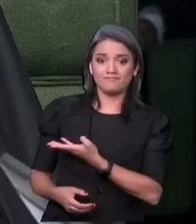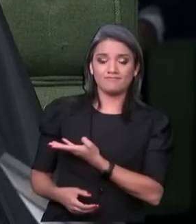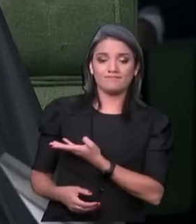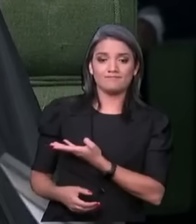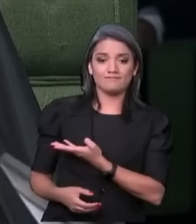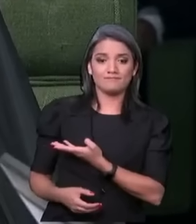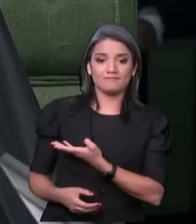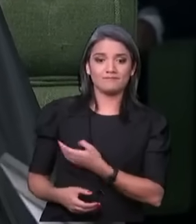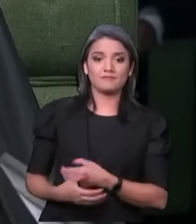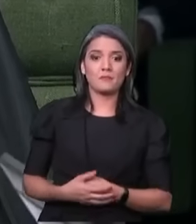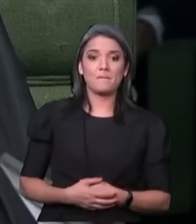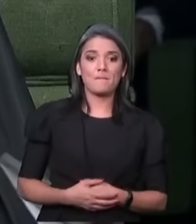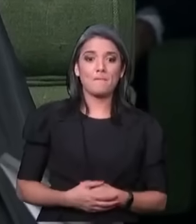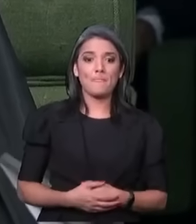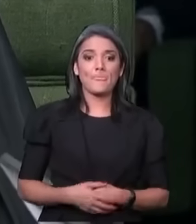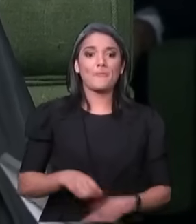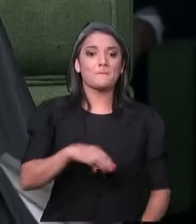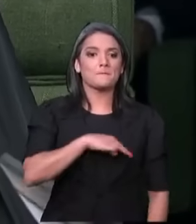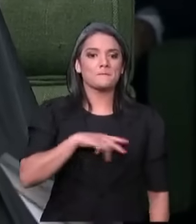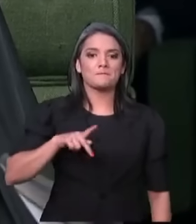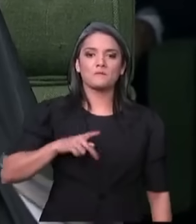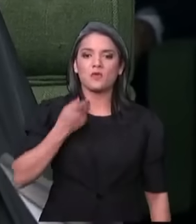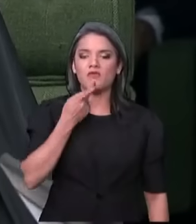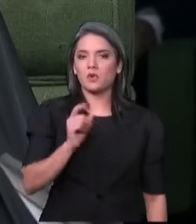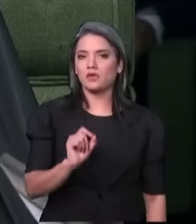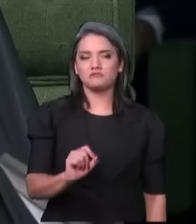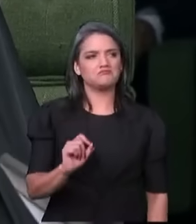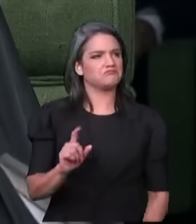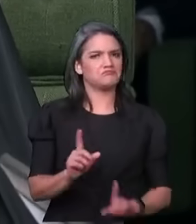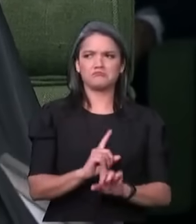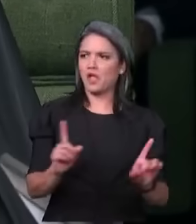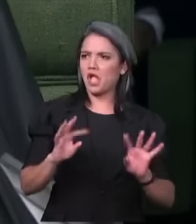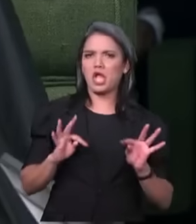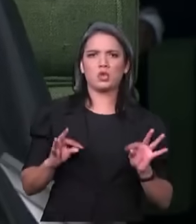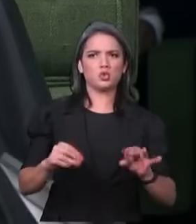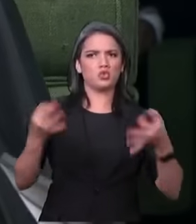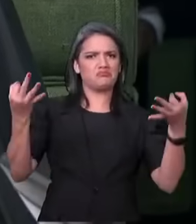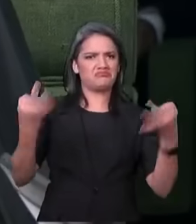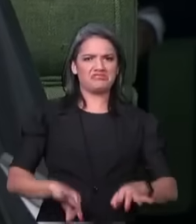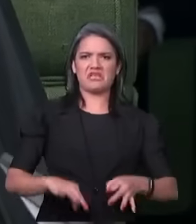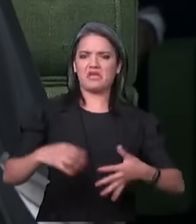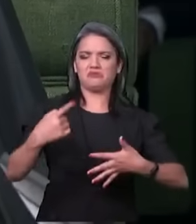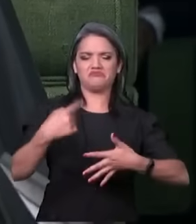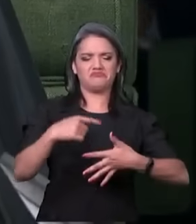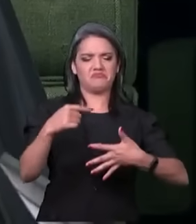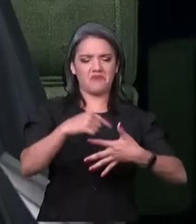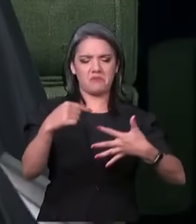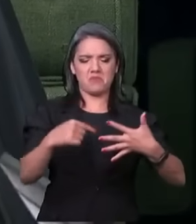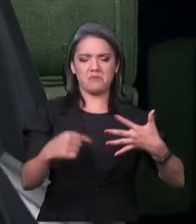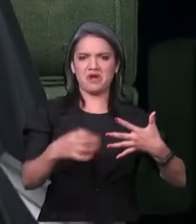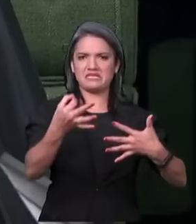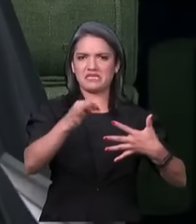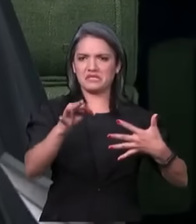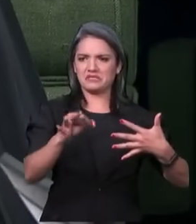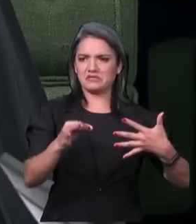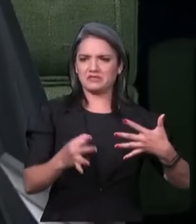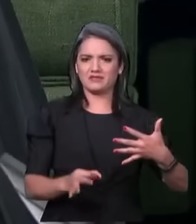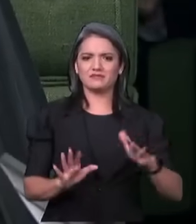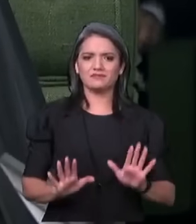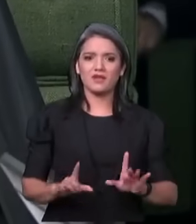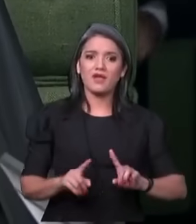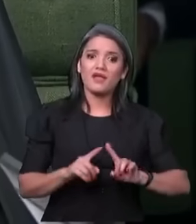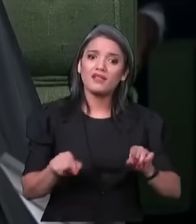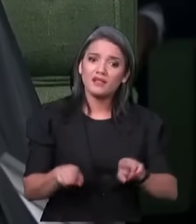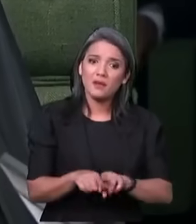corregedoria que não houve qualquer irregularidade e muito provavelmente a DTA